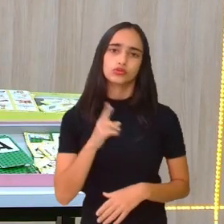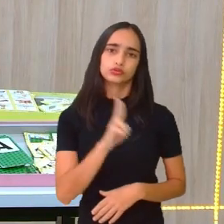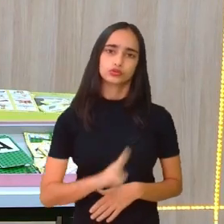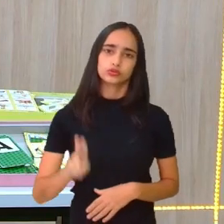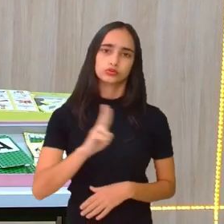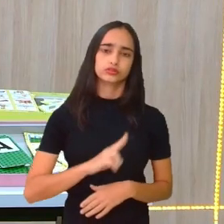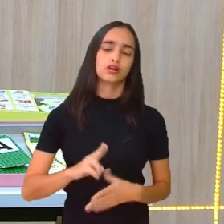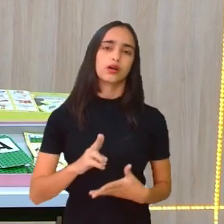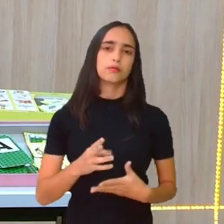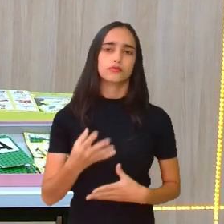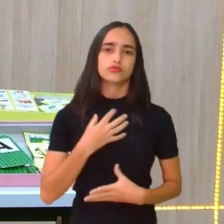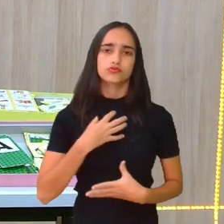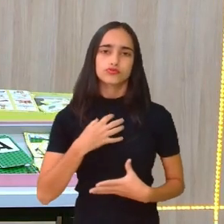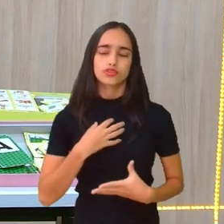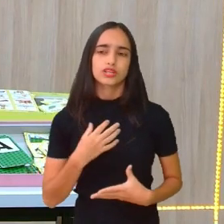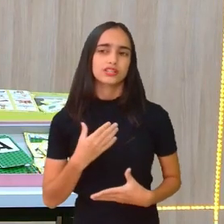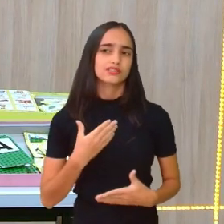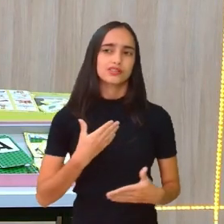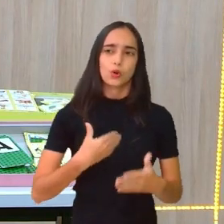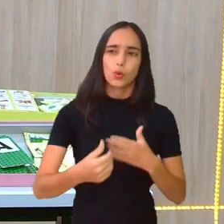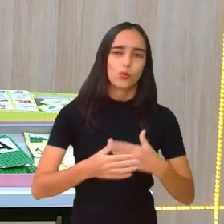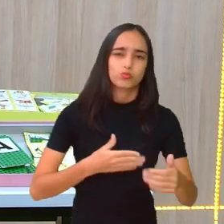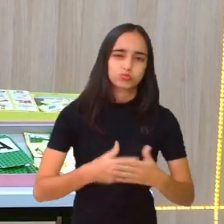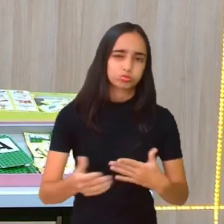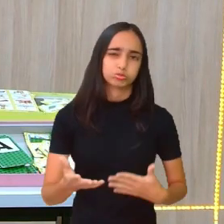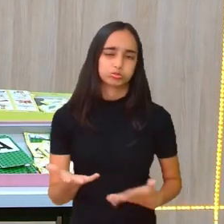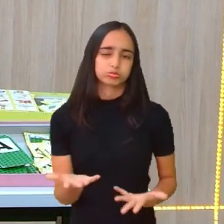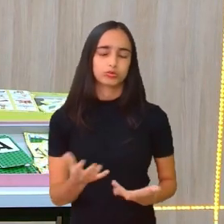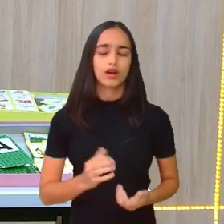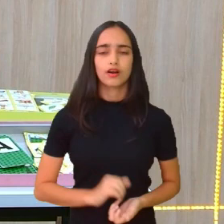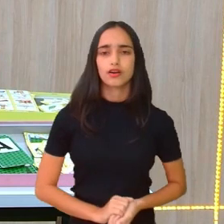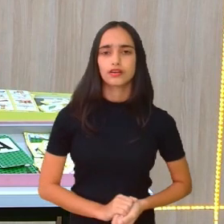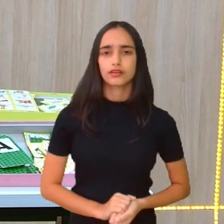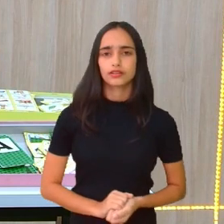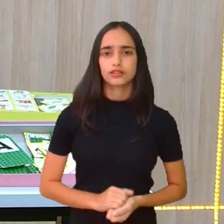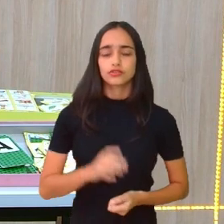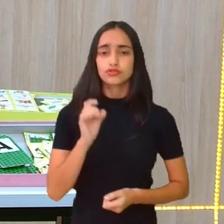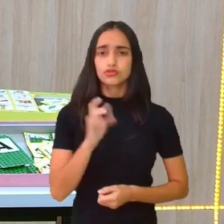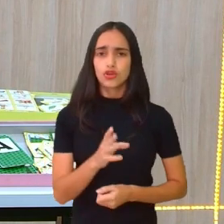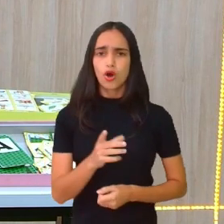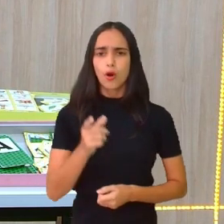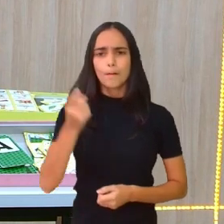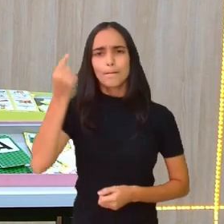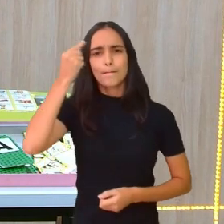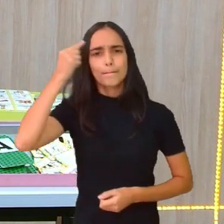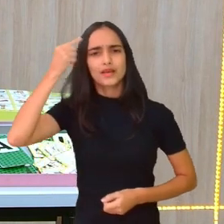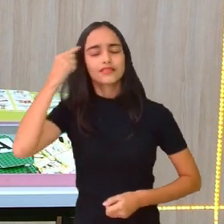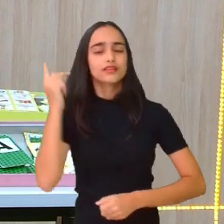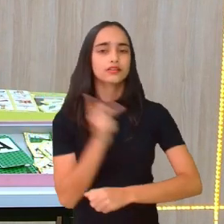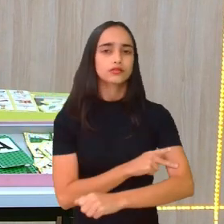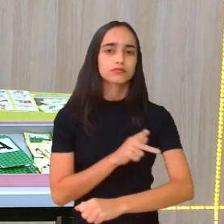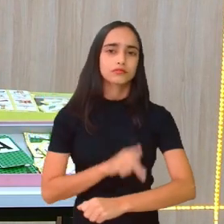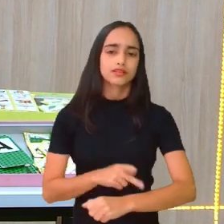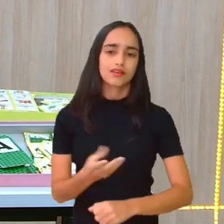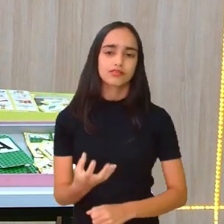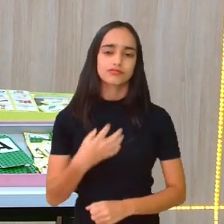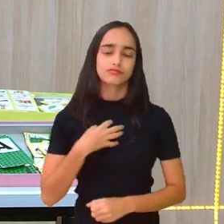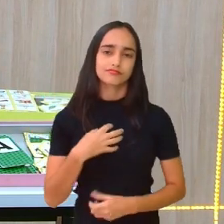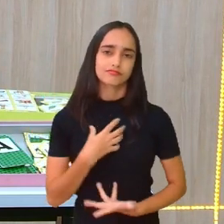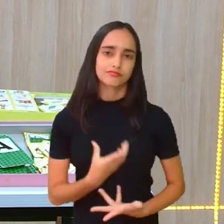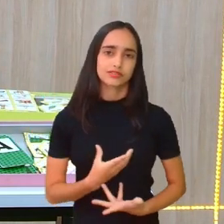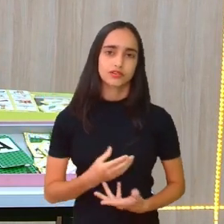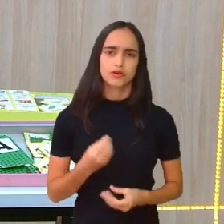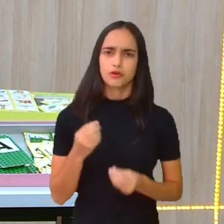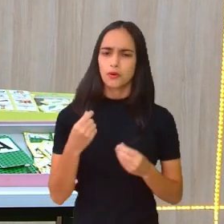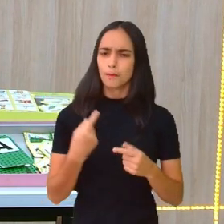né, desatrelado da nossa intenção, do nosso propósito pedagógico. Então, por que eu estou chamando a atenção logo no